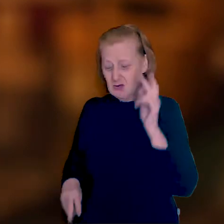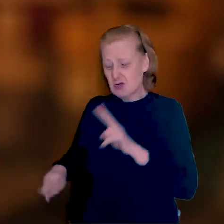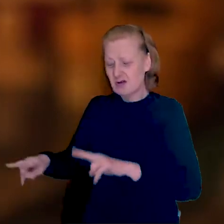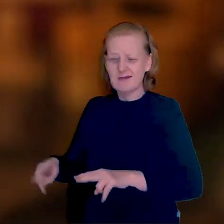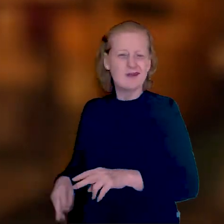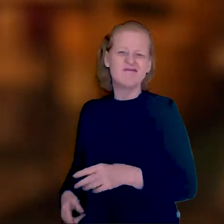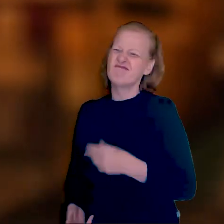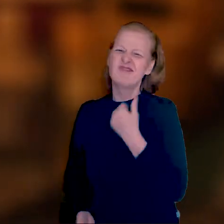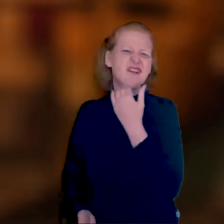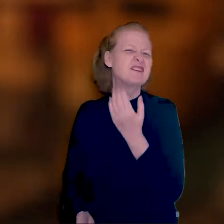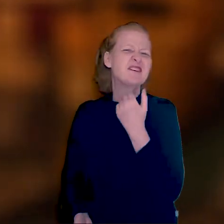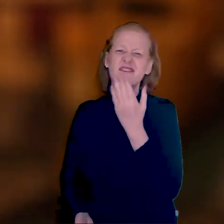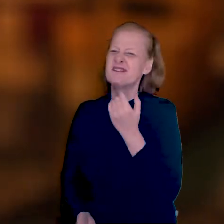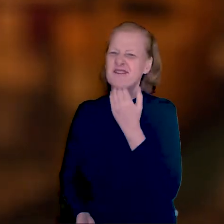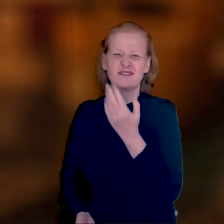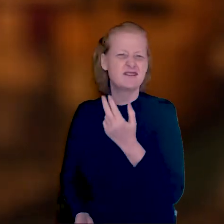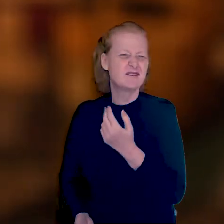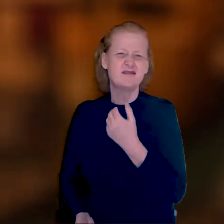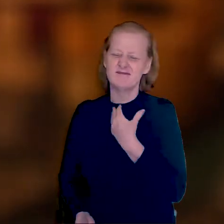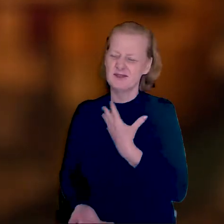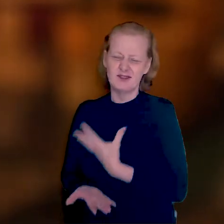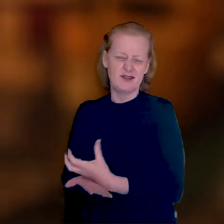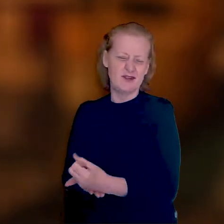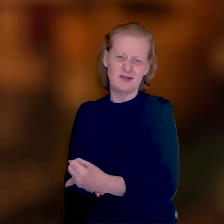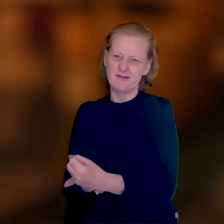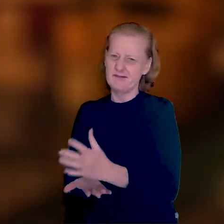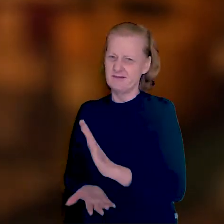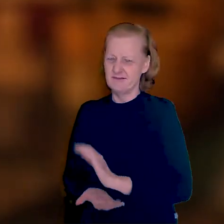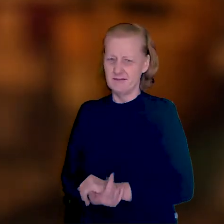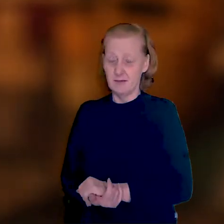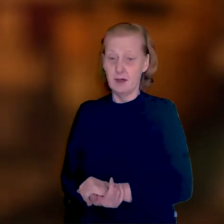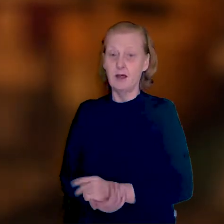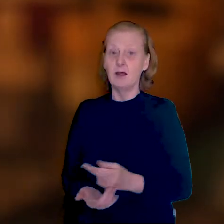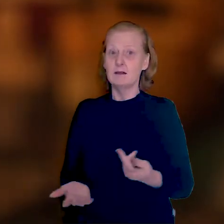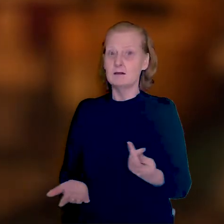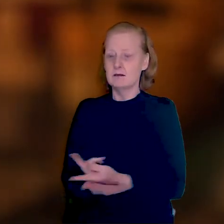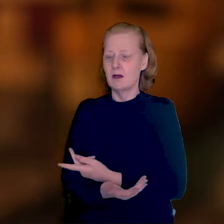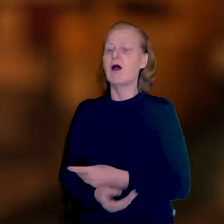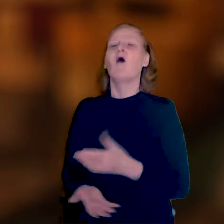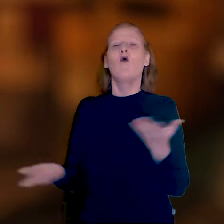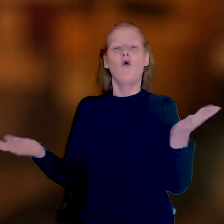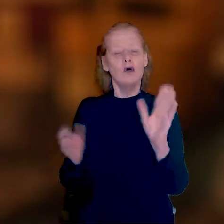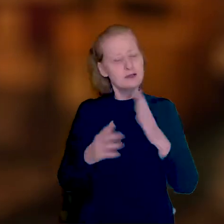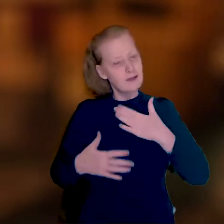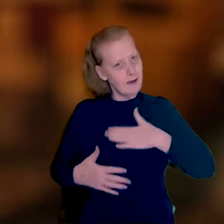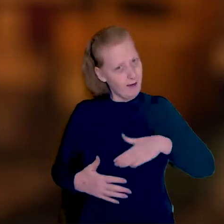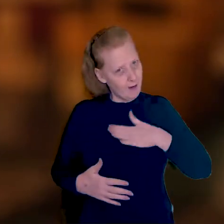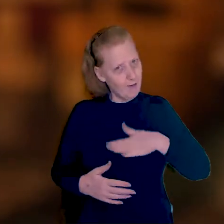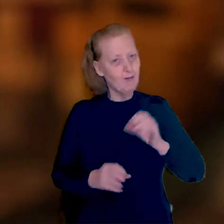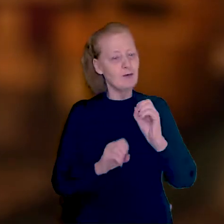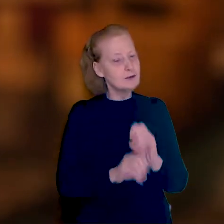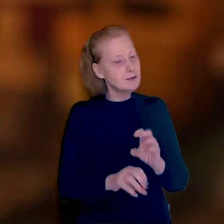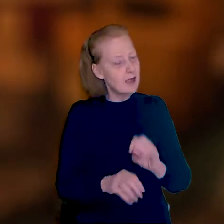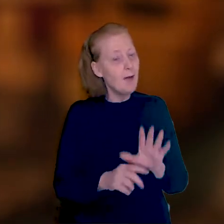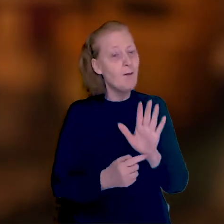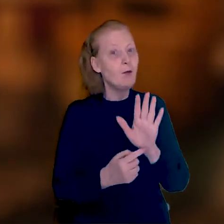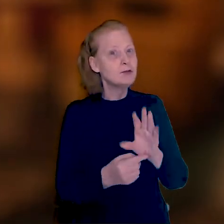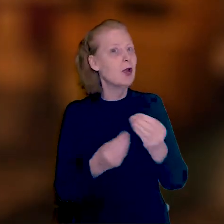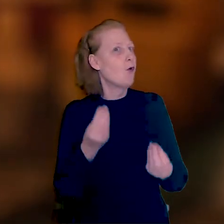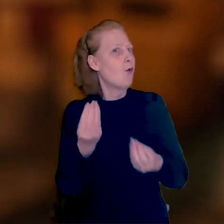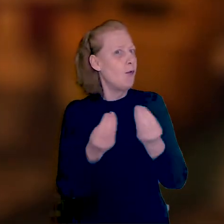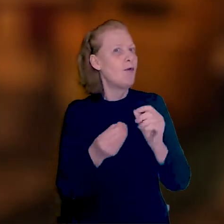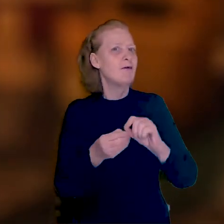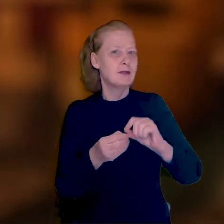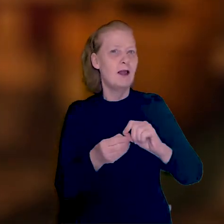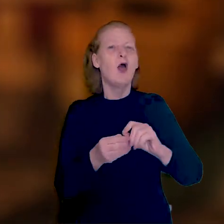ah, não tem recuperação, não tem. Então a gente vai ensinar tudo certinho aqui, mostrando que